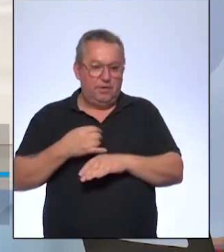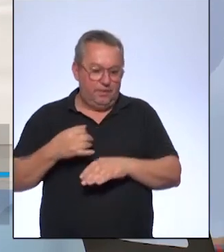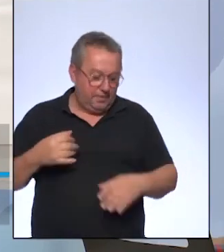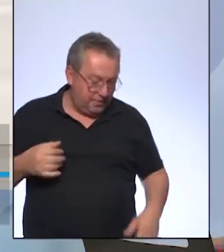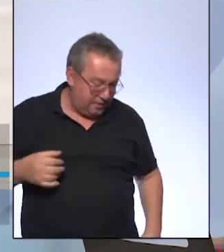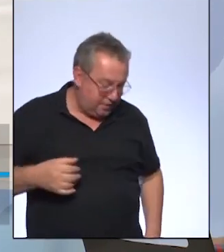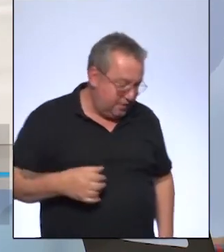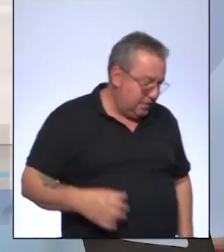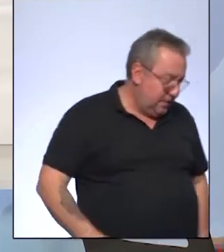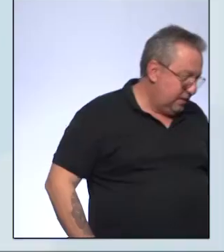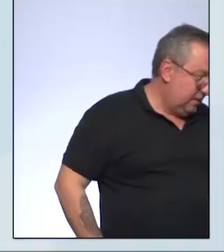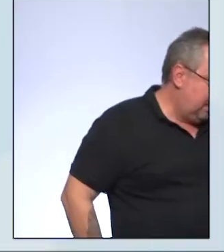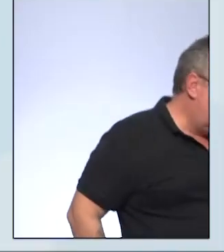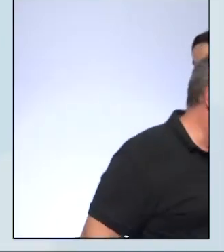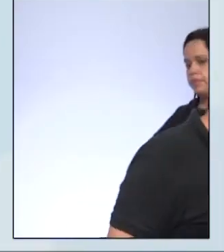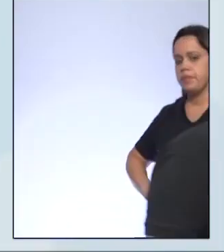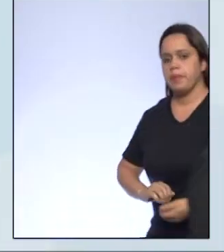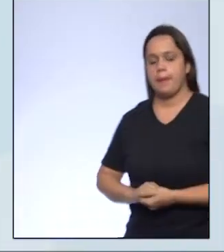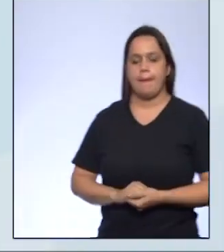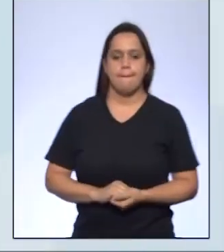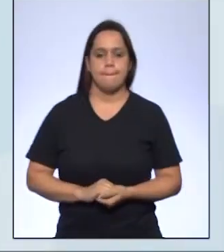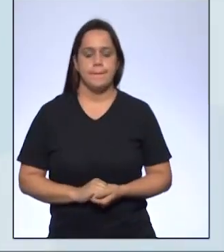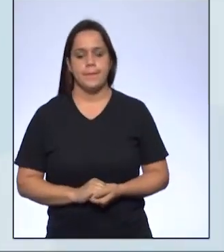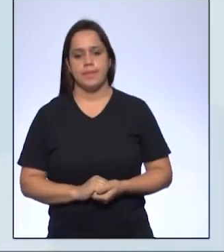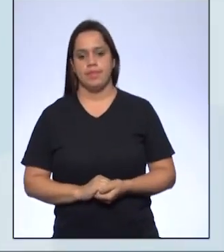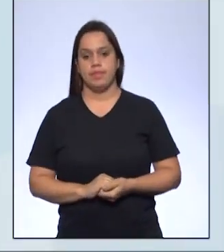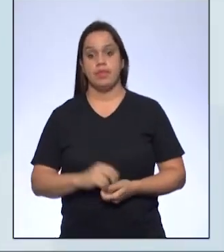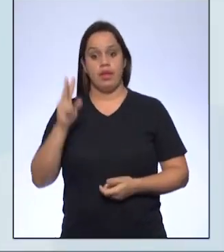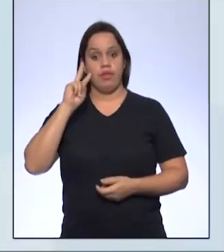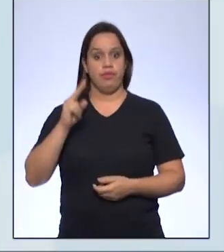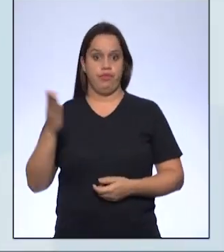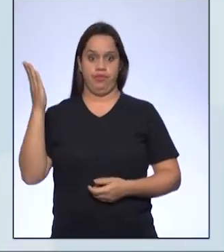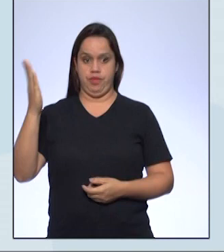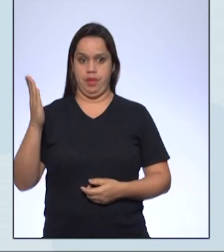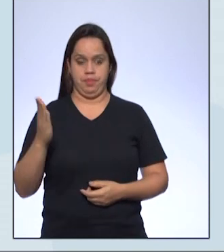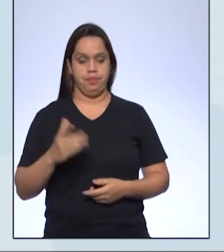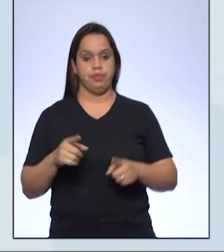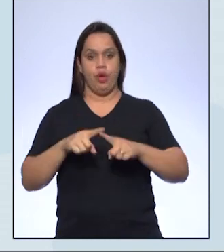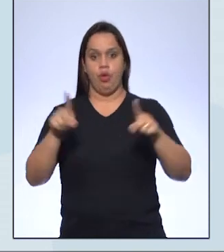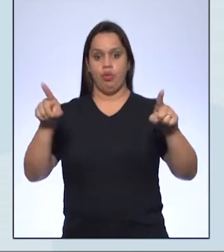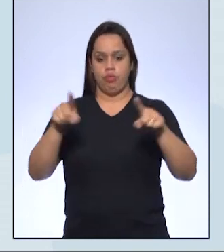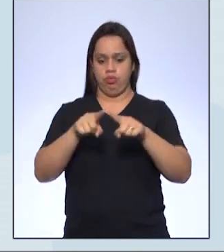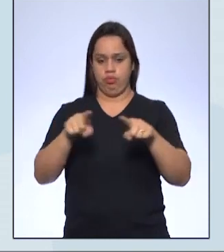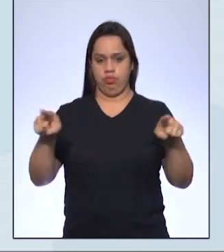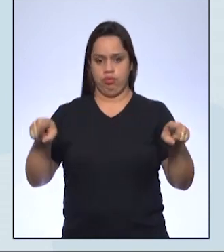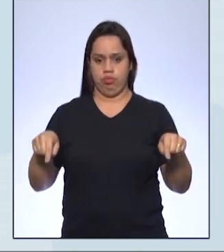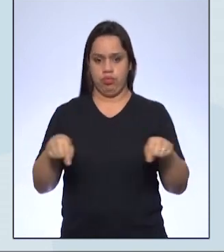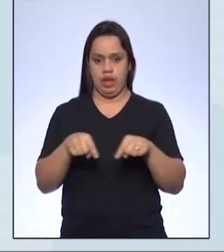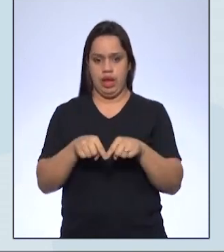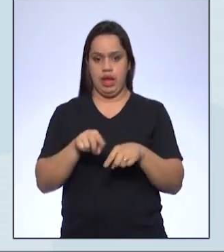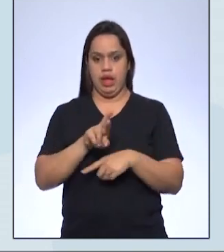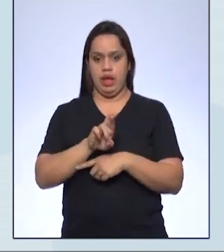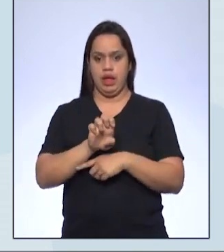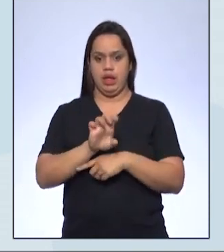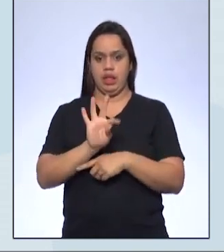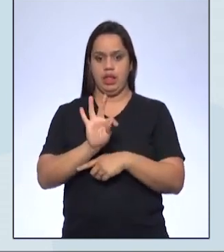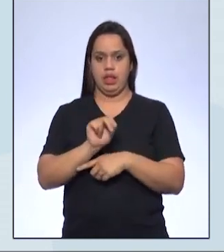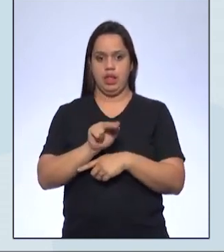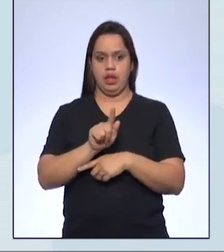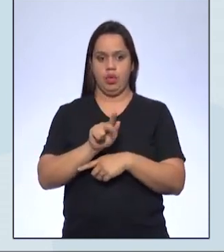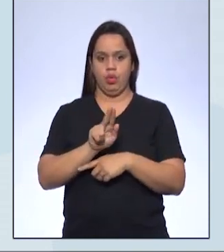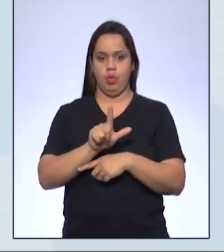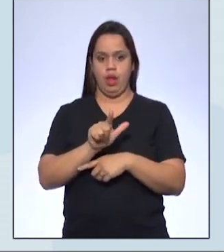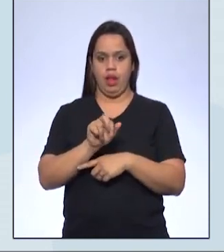Se vocês verem na tela de vocês, o terreno ele é retangular. Então, por que eu fiz a representação do